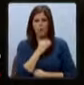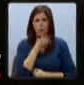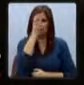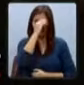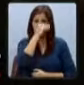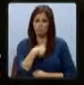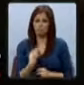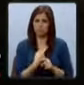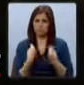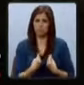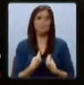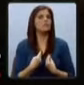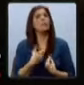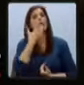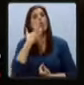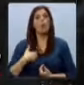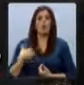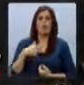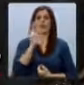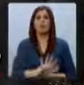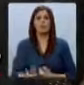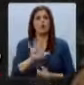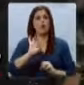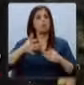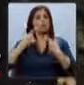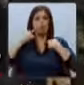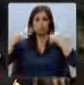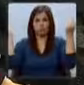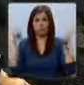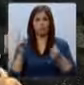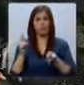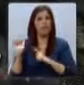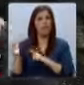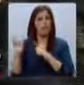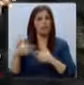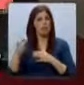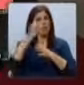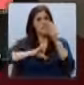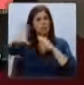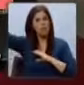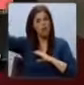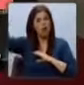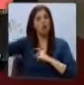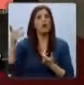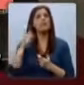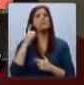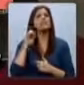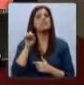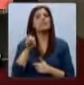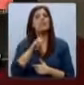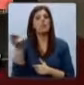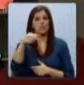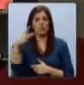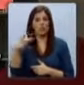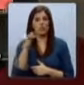determinada a Apologia ao orgulho Nacional começou por um anúncio em março vamos reembolsar 6.000 milhões de euros ao